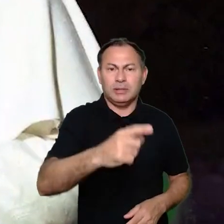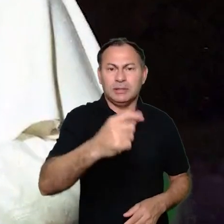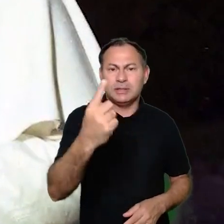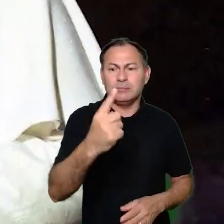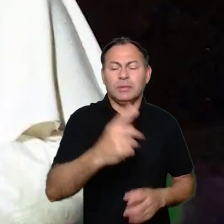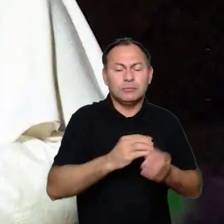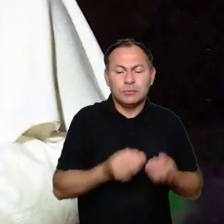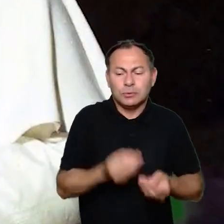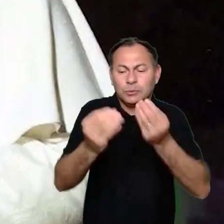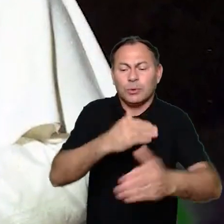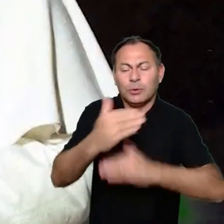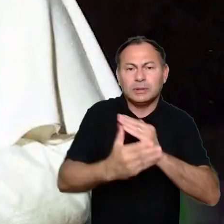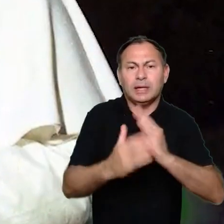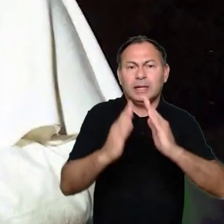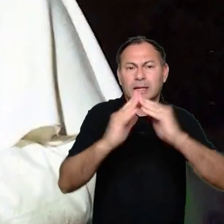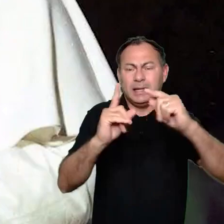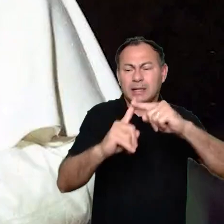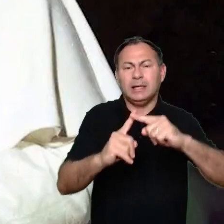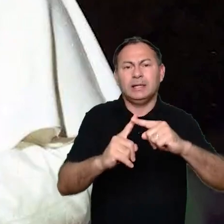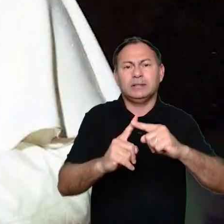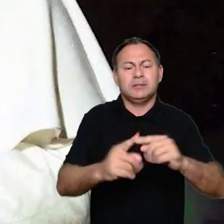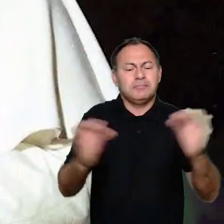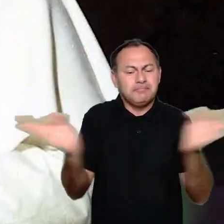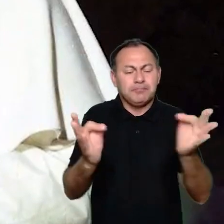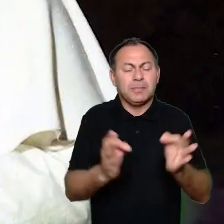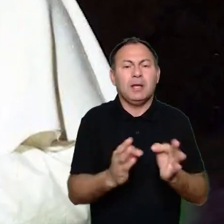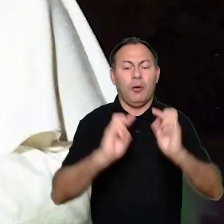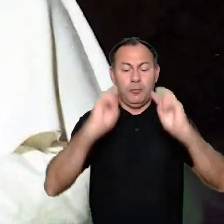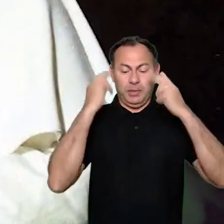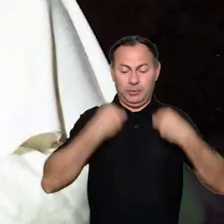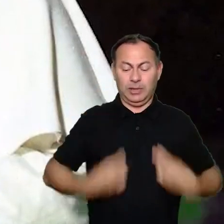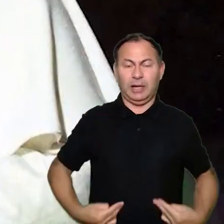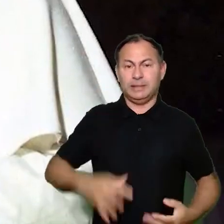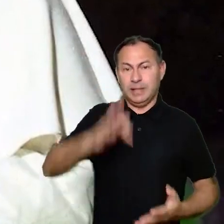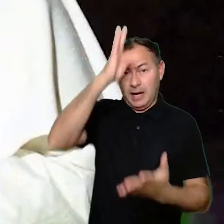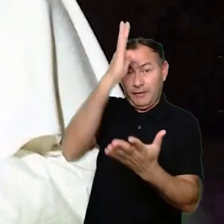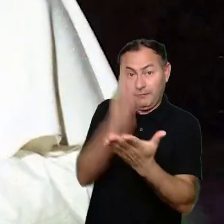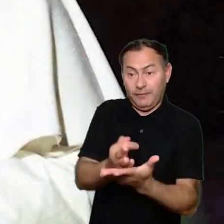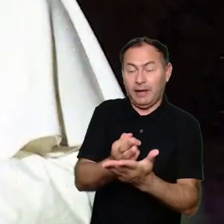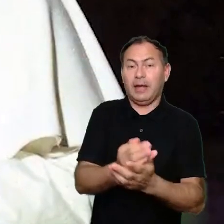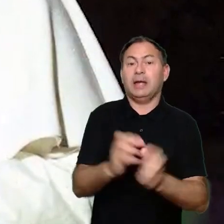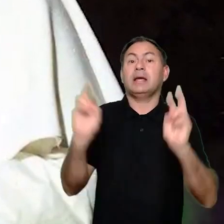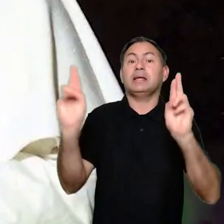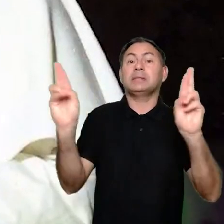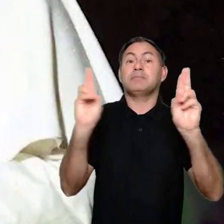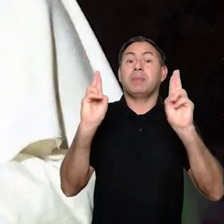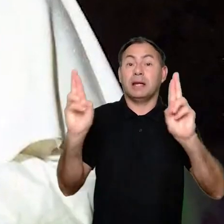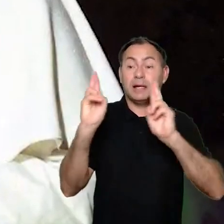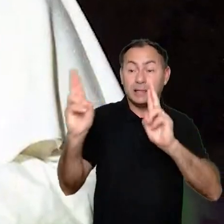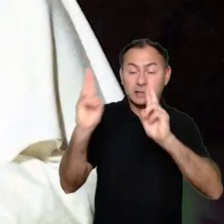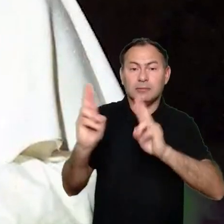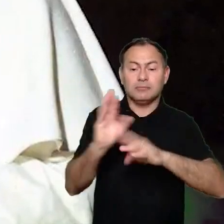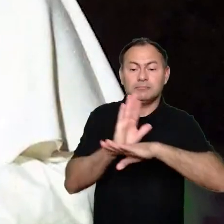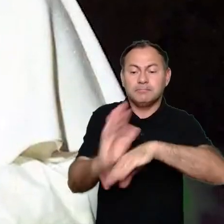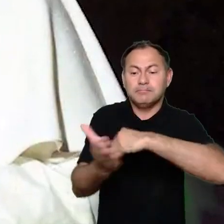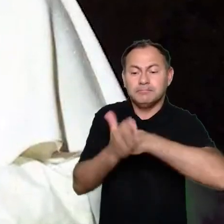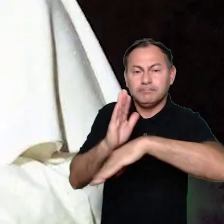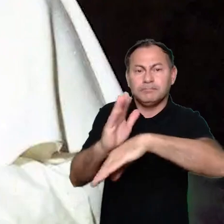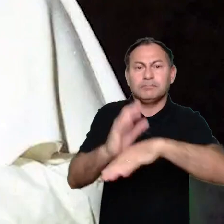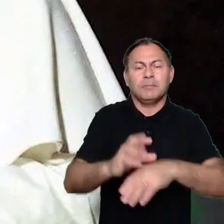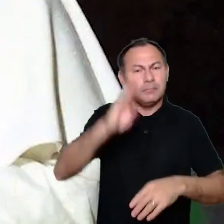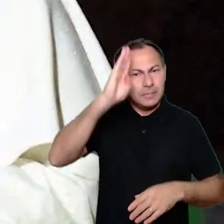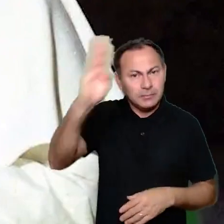simples e essencial sobre a humildade, a fé, a esperança e a caridade, como os